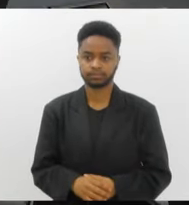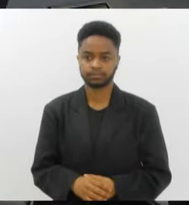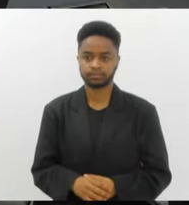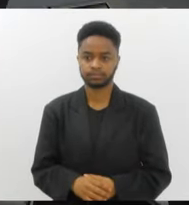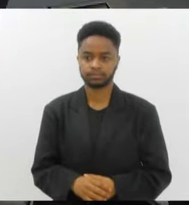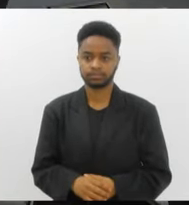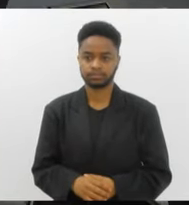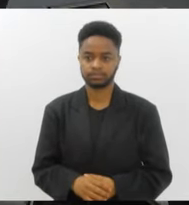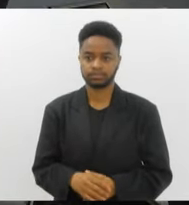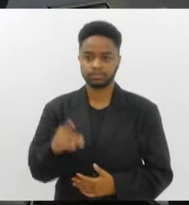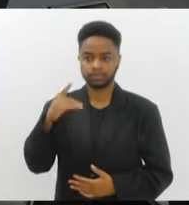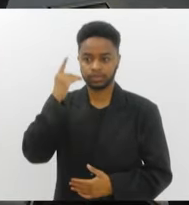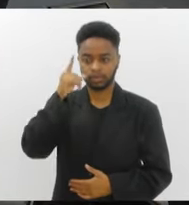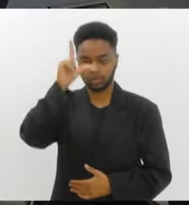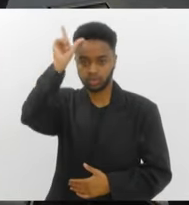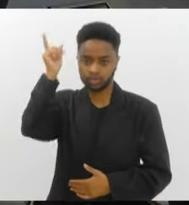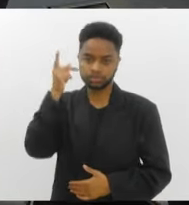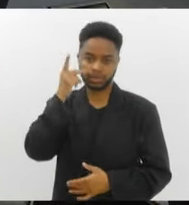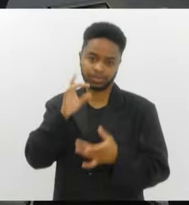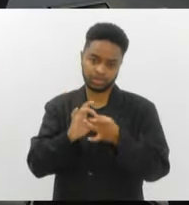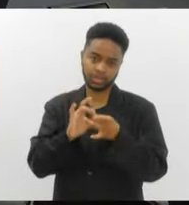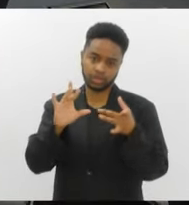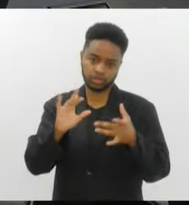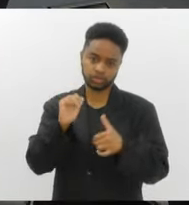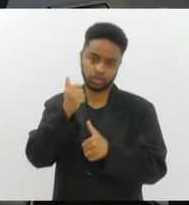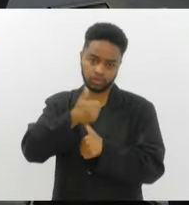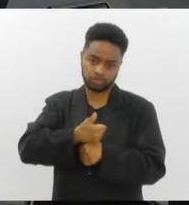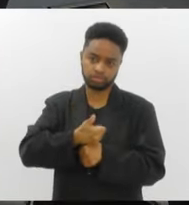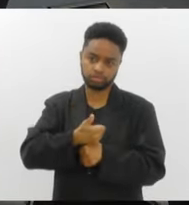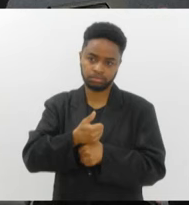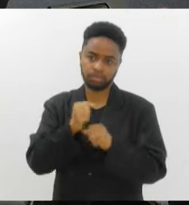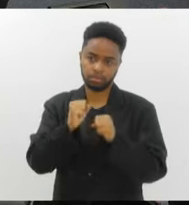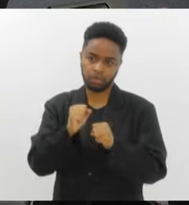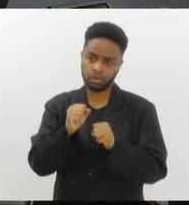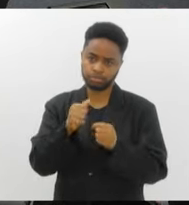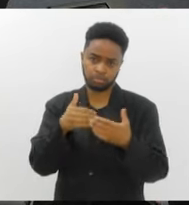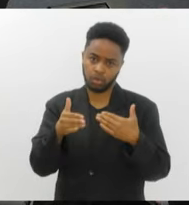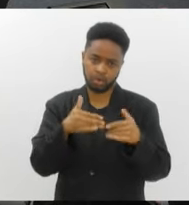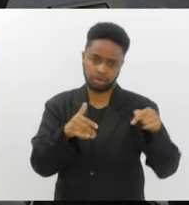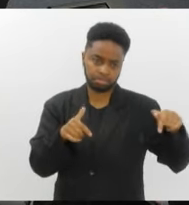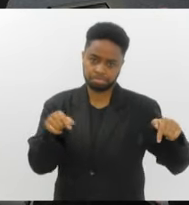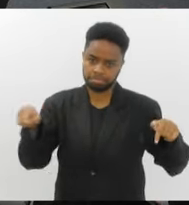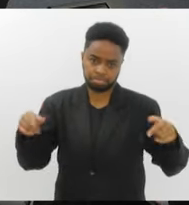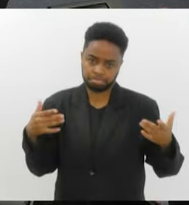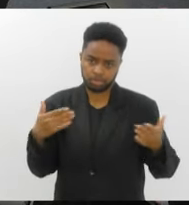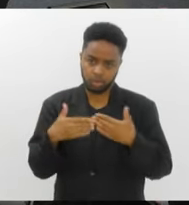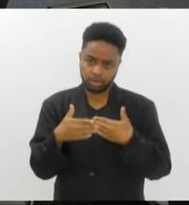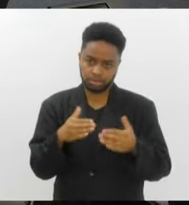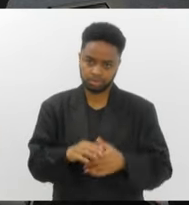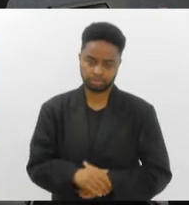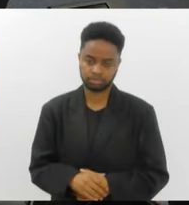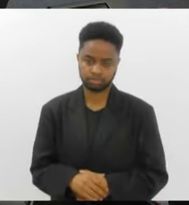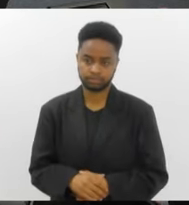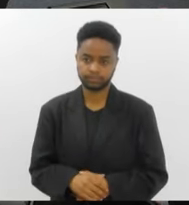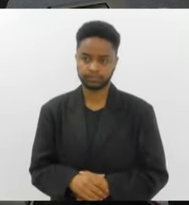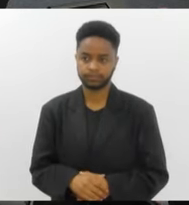deputado Luiz Paulo concedeu aí. Pode ser aqui também, pode ser.